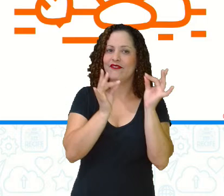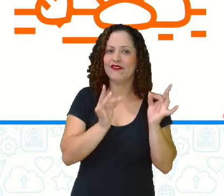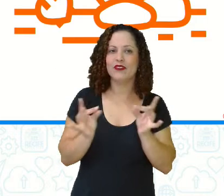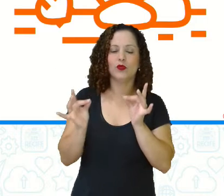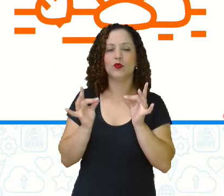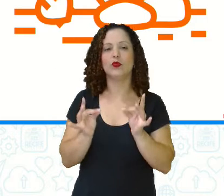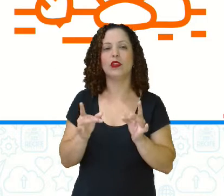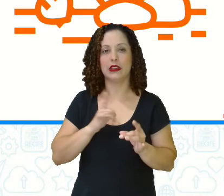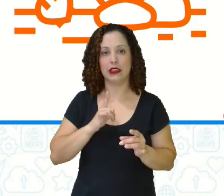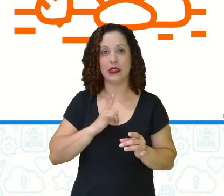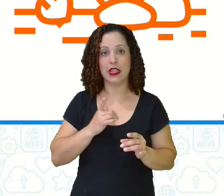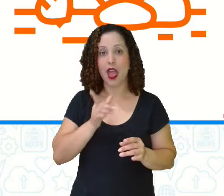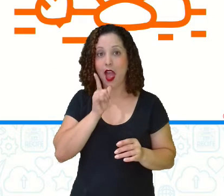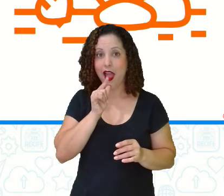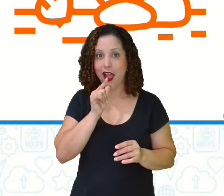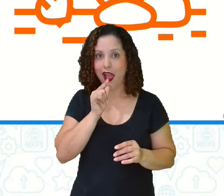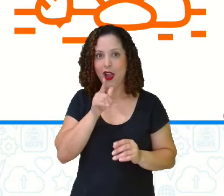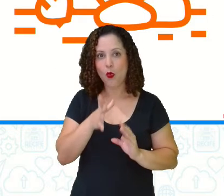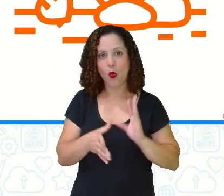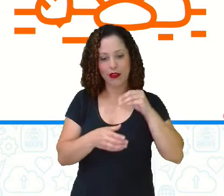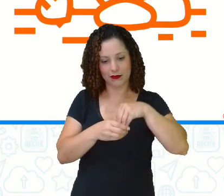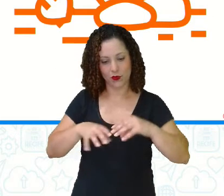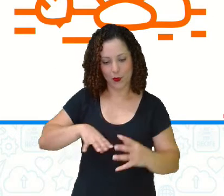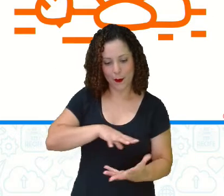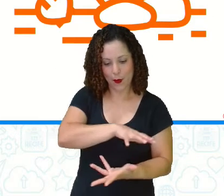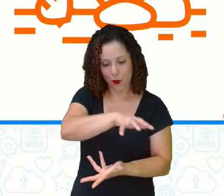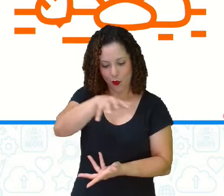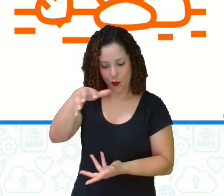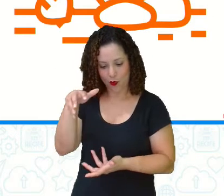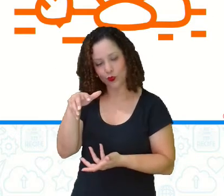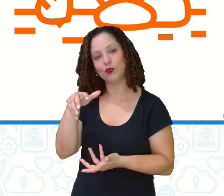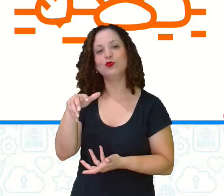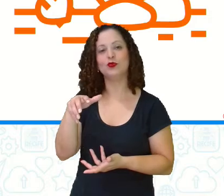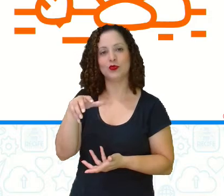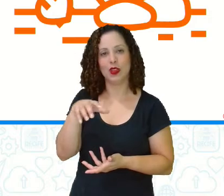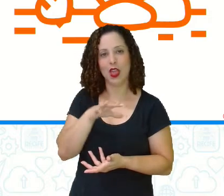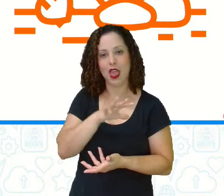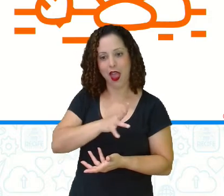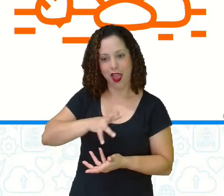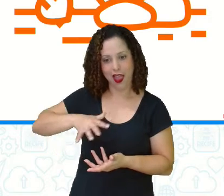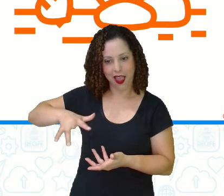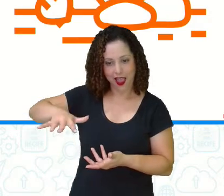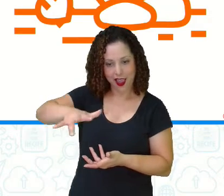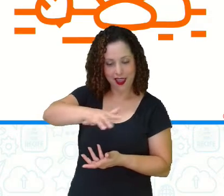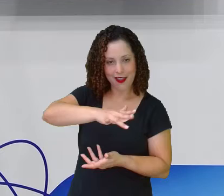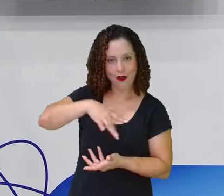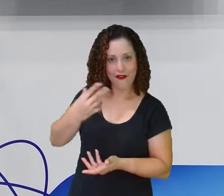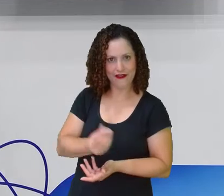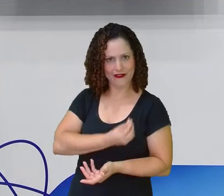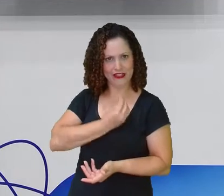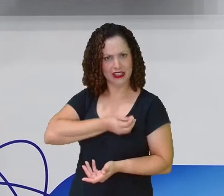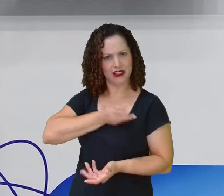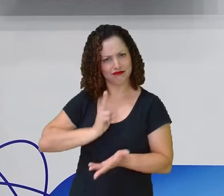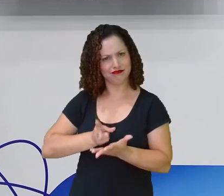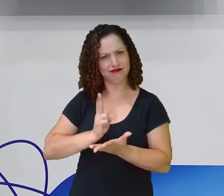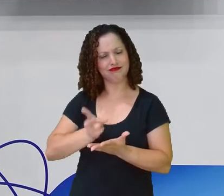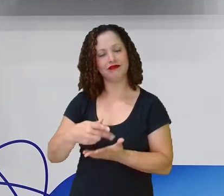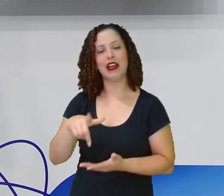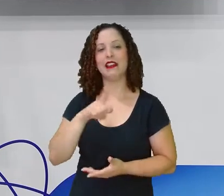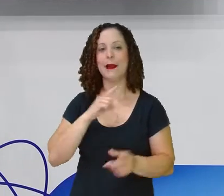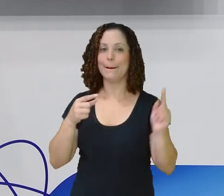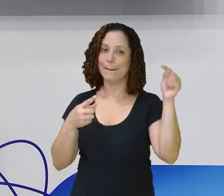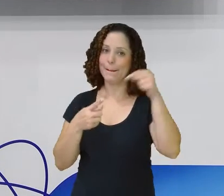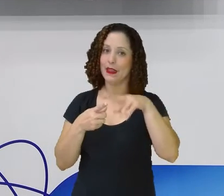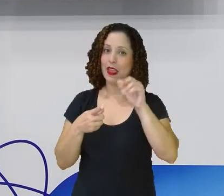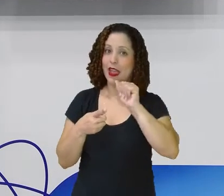existência de água no nosso planeta é de vital importância para a manutenção da vida. Então, eu tenho o ar,